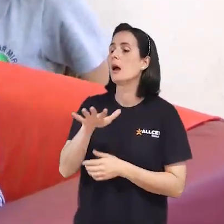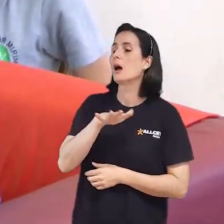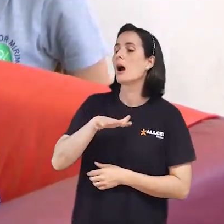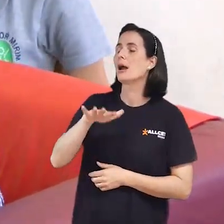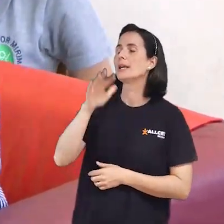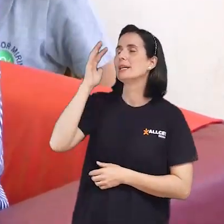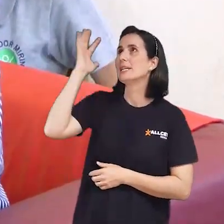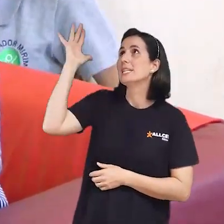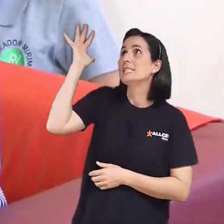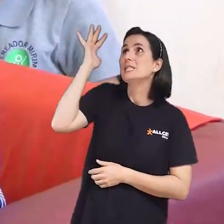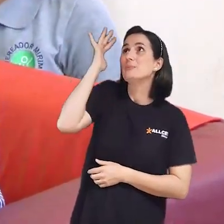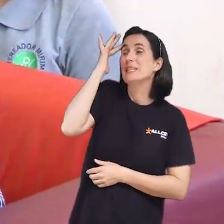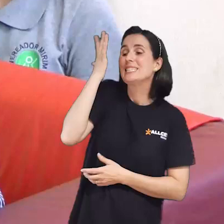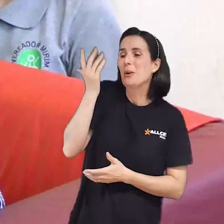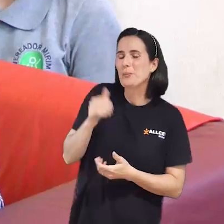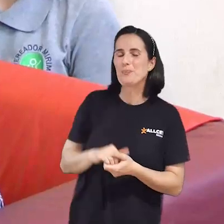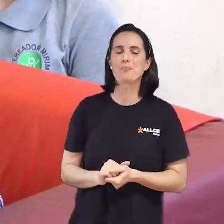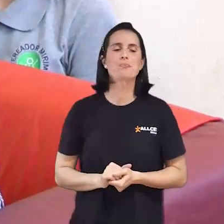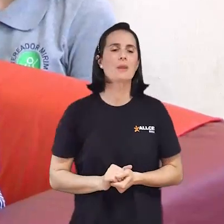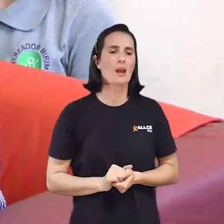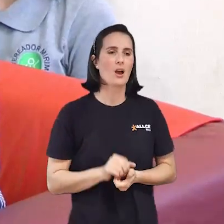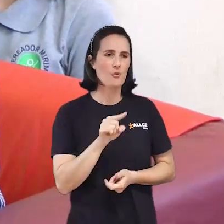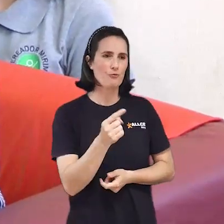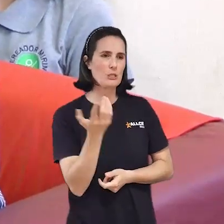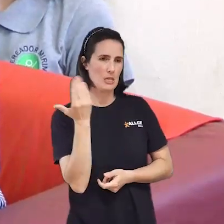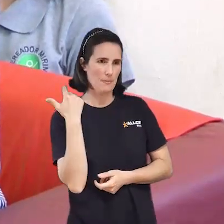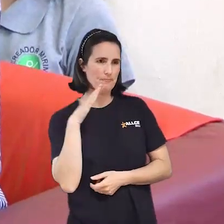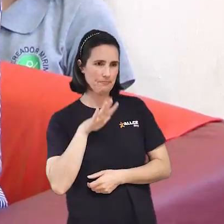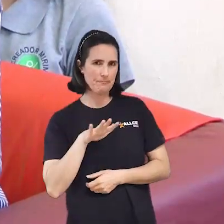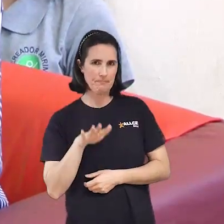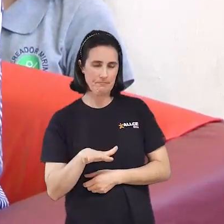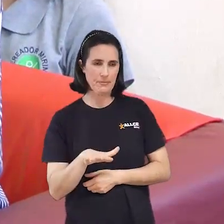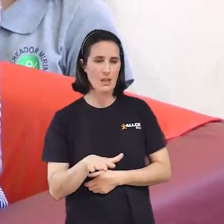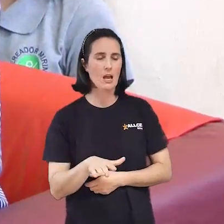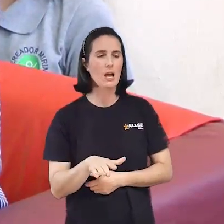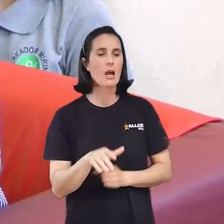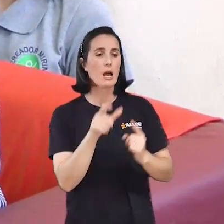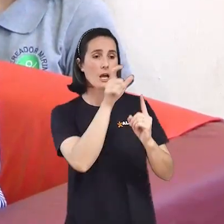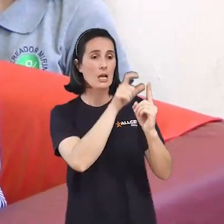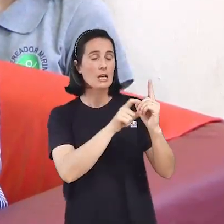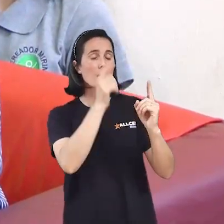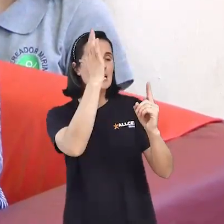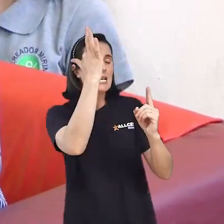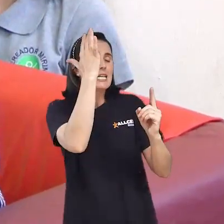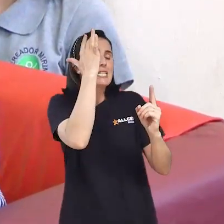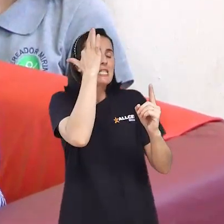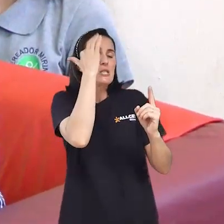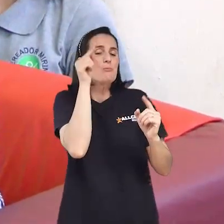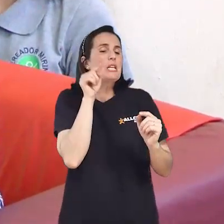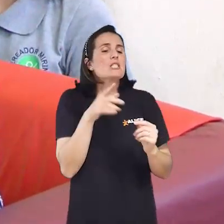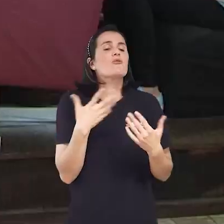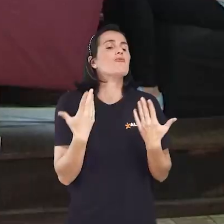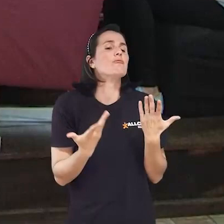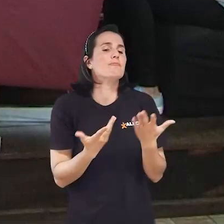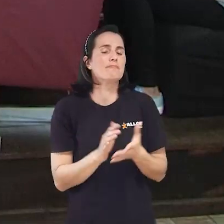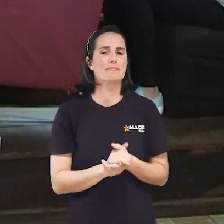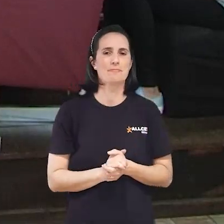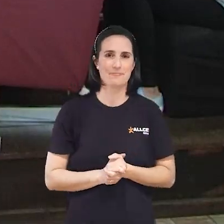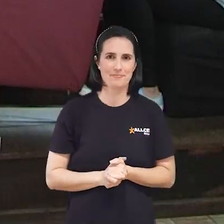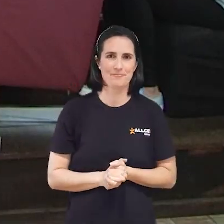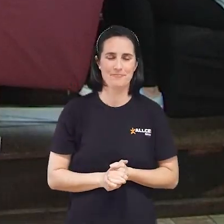futebol, vi também que não dava certo, né? Mas essas eram as coisas que eu queria ser assim na vida quando criança.